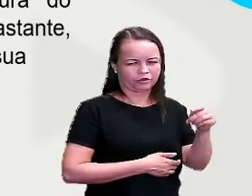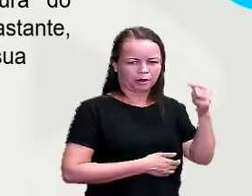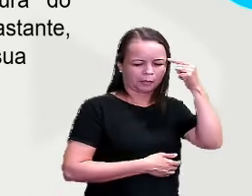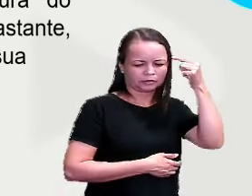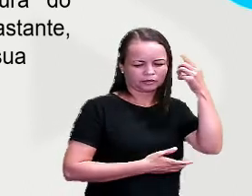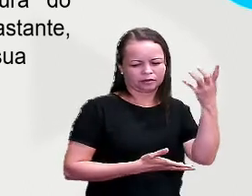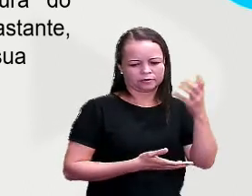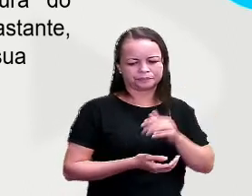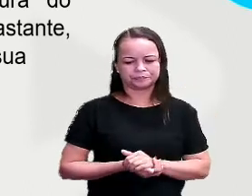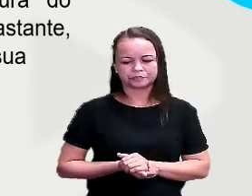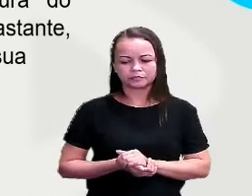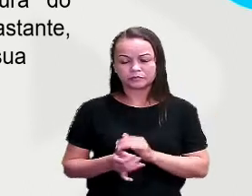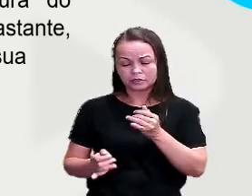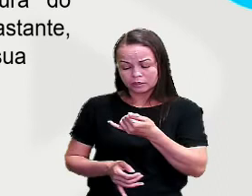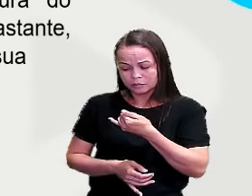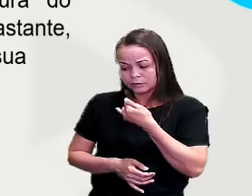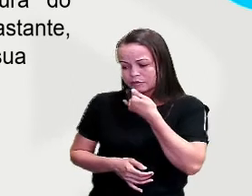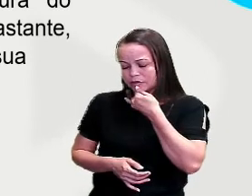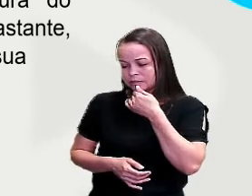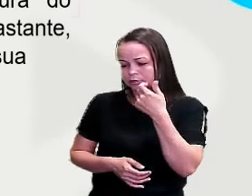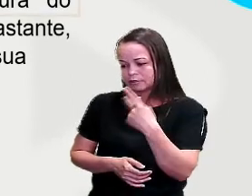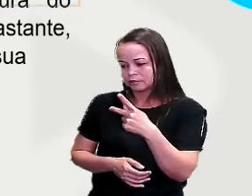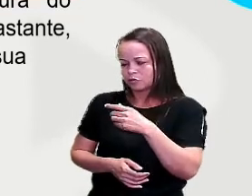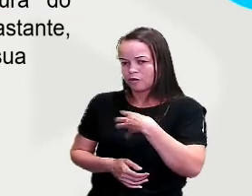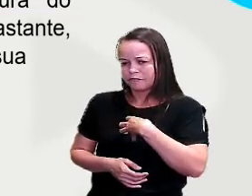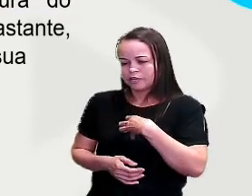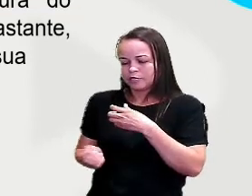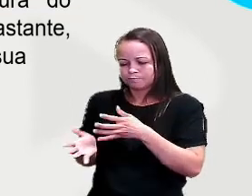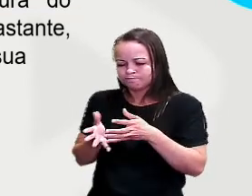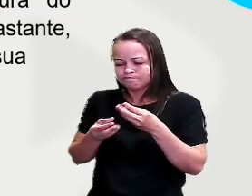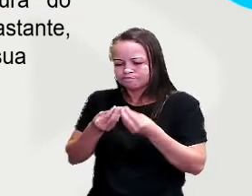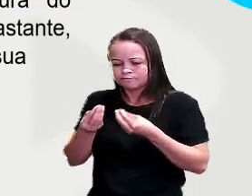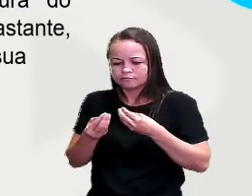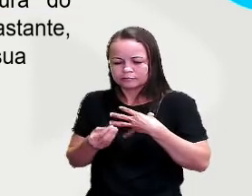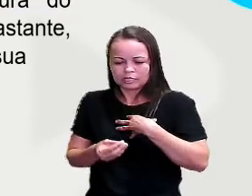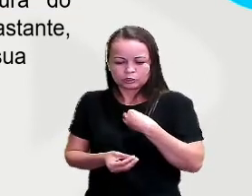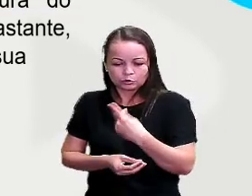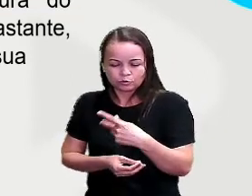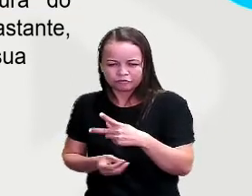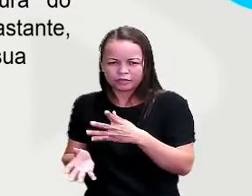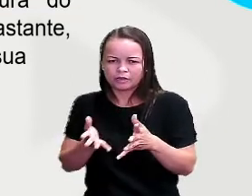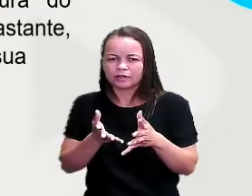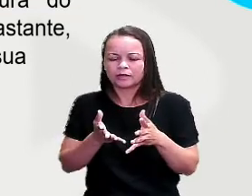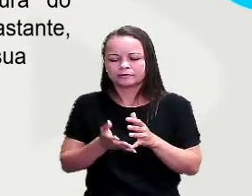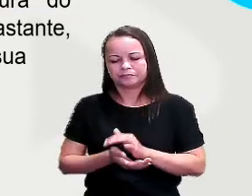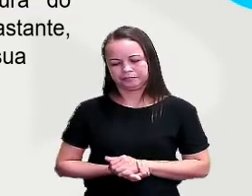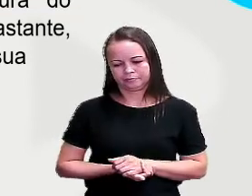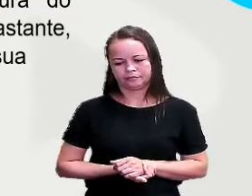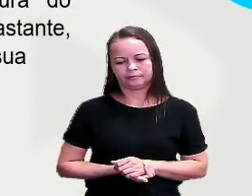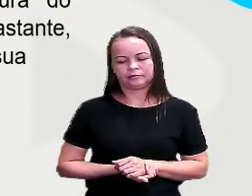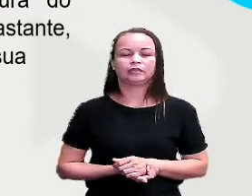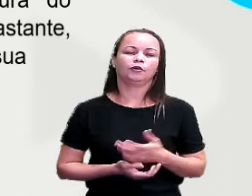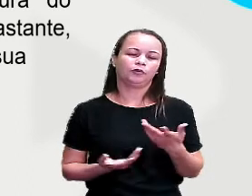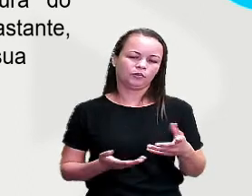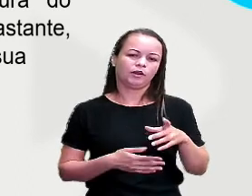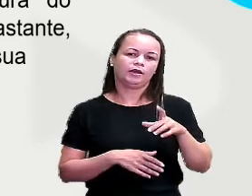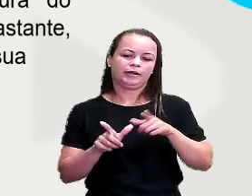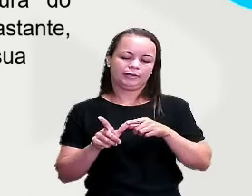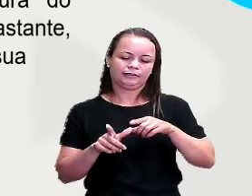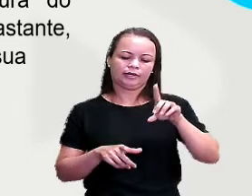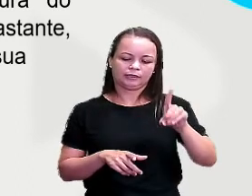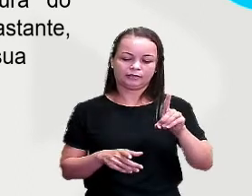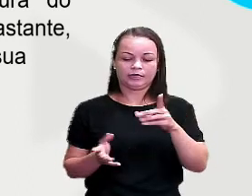de fato, que decepcionou muito sua filha. Então, a opção correta é justamente essa, né? Queria consultar o dicionário para tirar uma